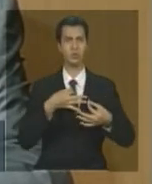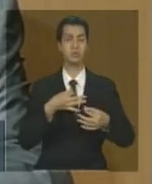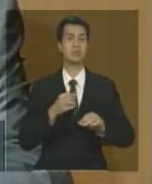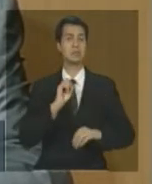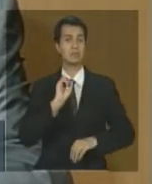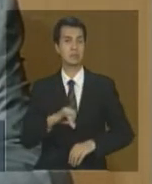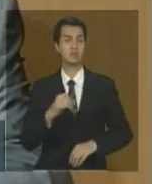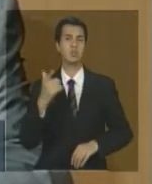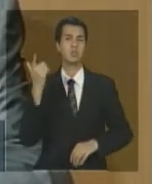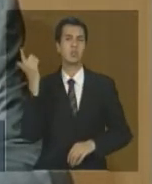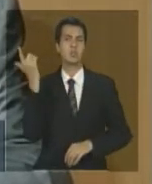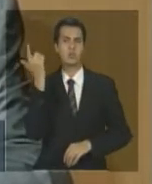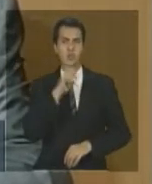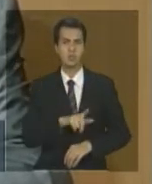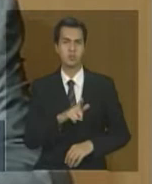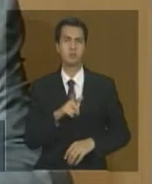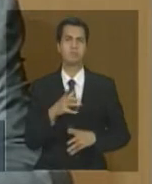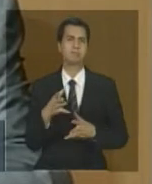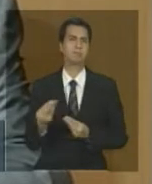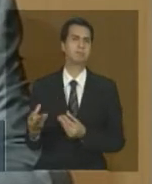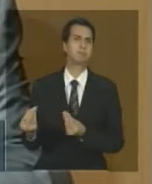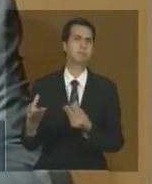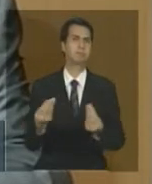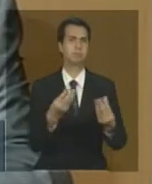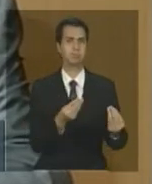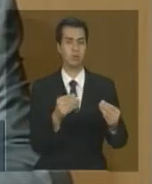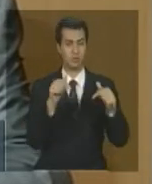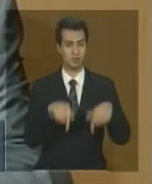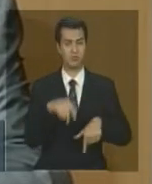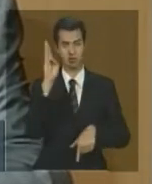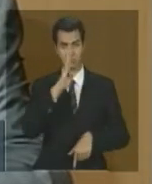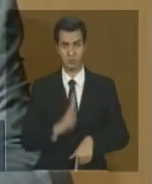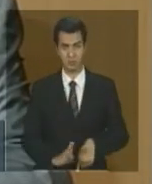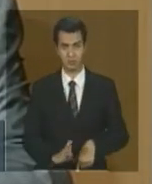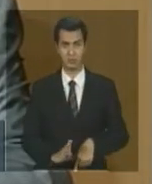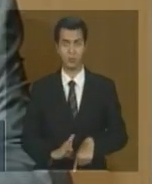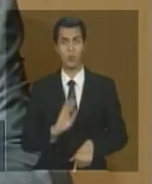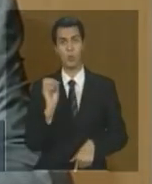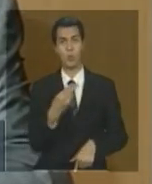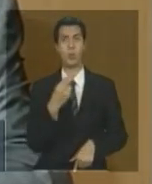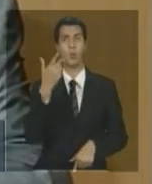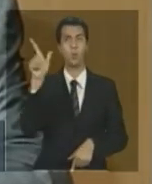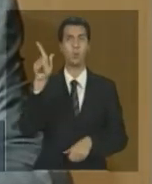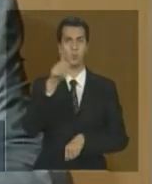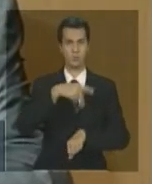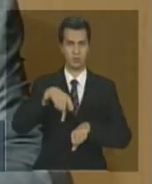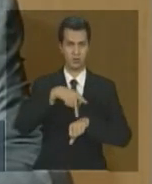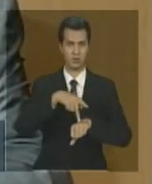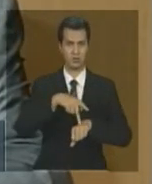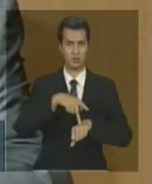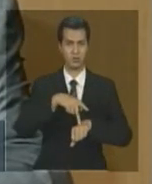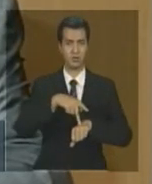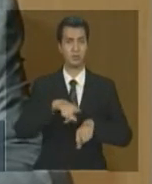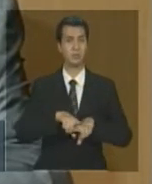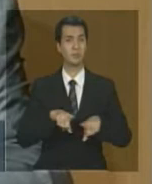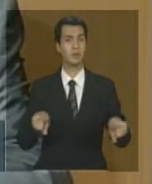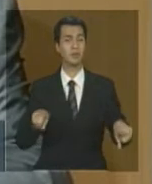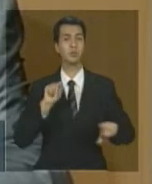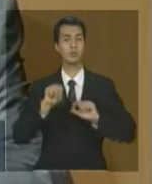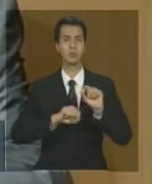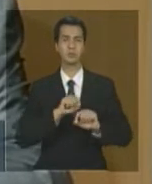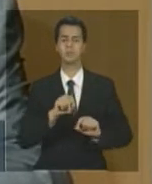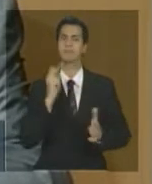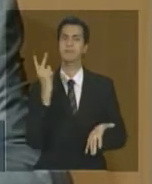captação, aqui e em qualquer outro país, nunca haverá o número de